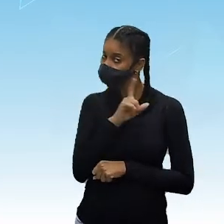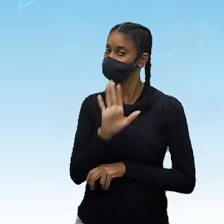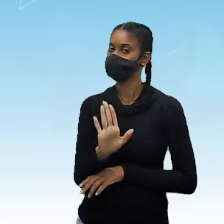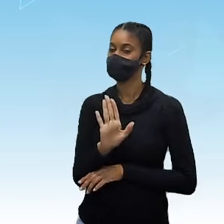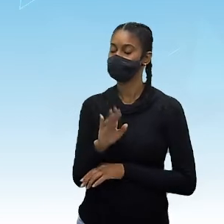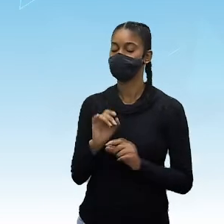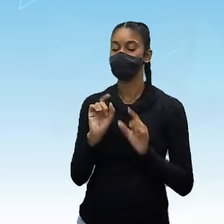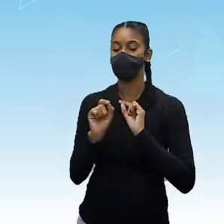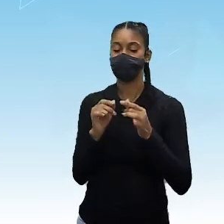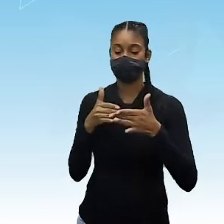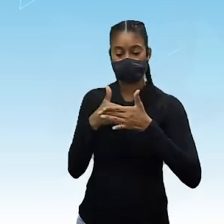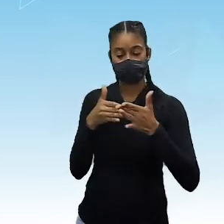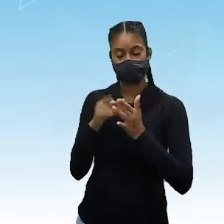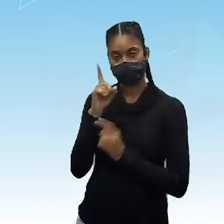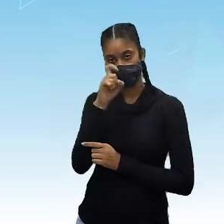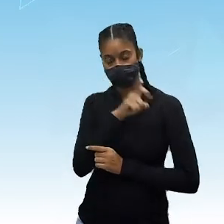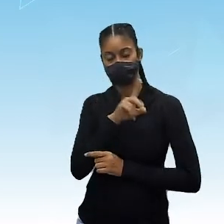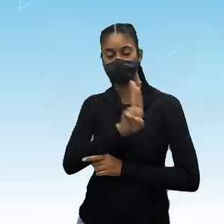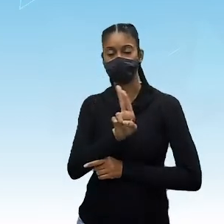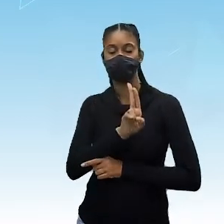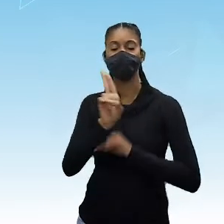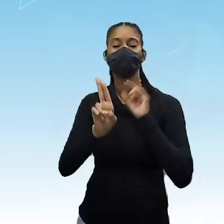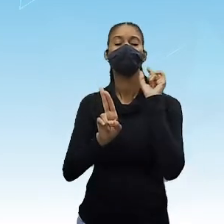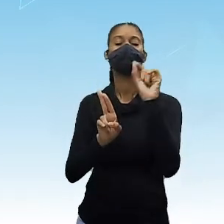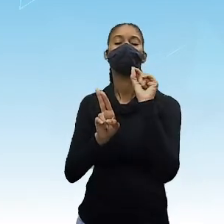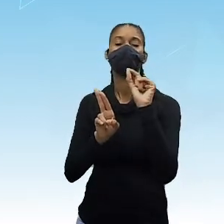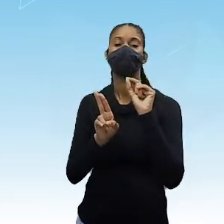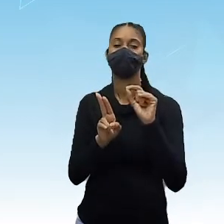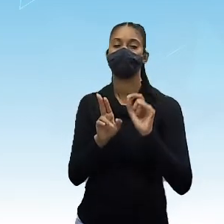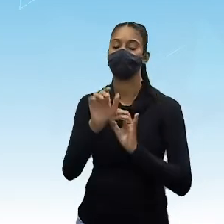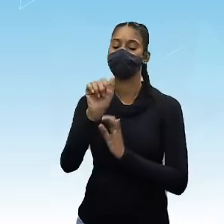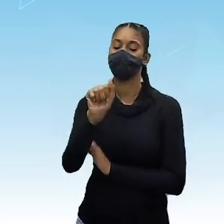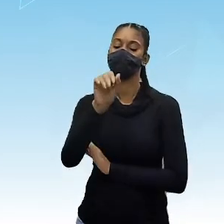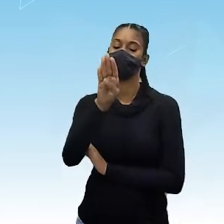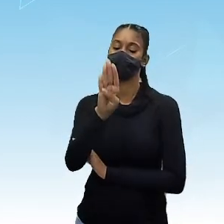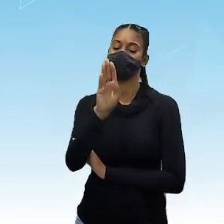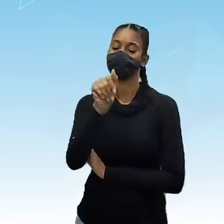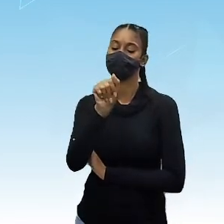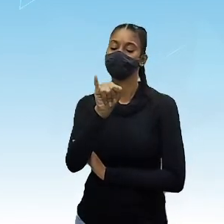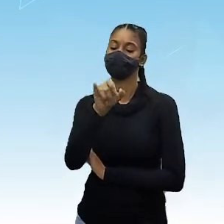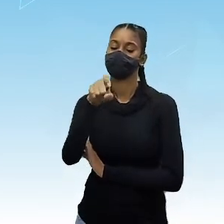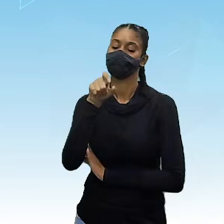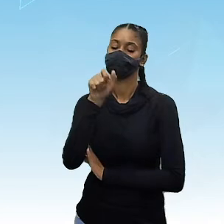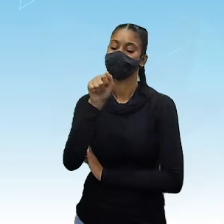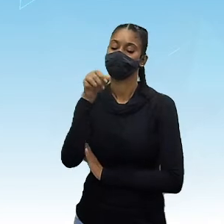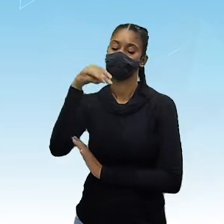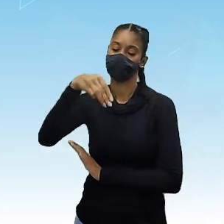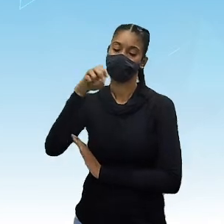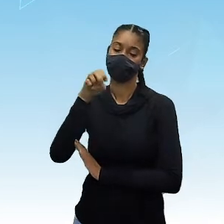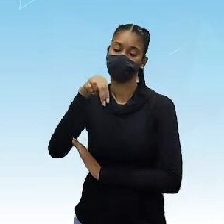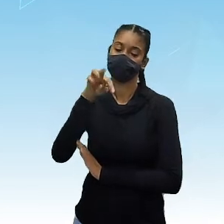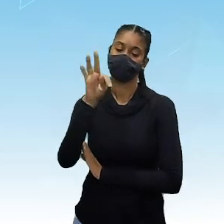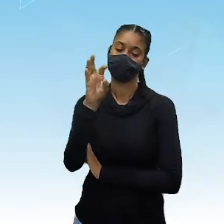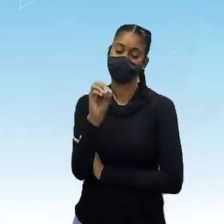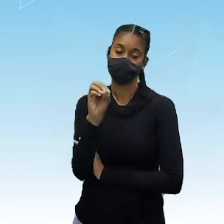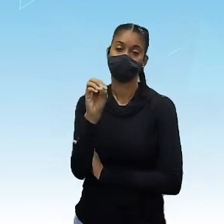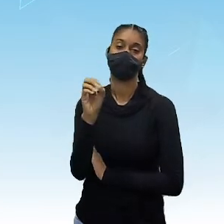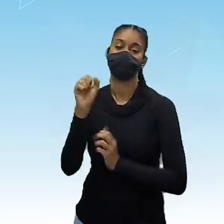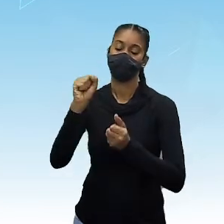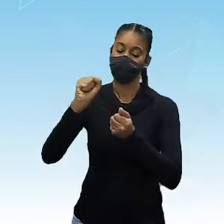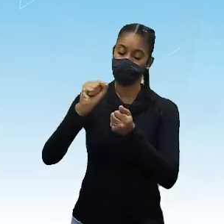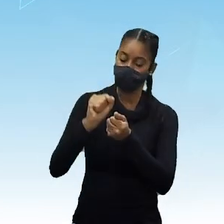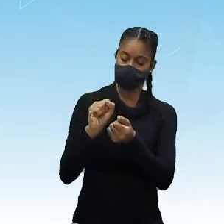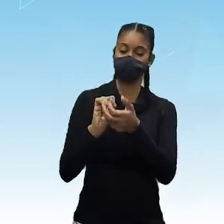Essa dificuldade a gente chama de abaixamento da pressão de vapor, ou tonoscopia, né? Torna mais difícil ele